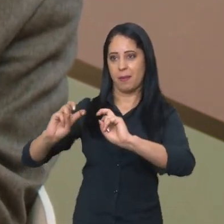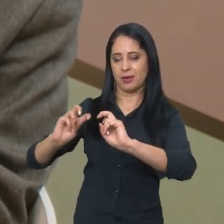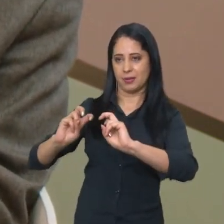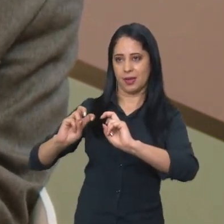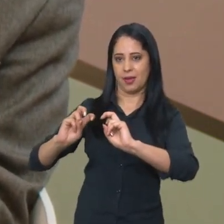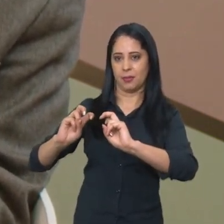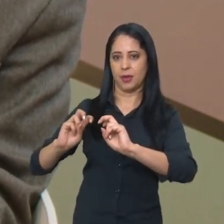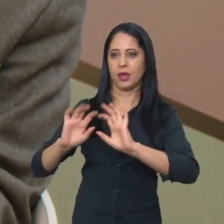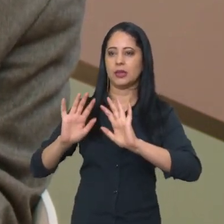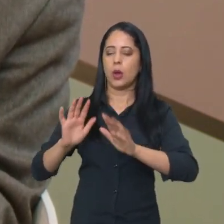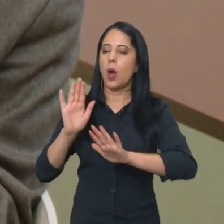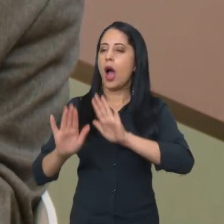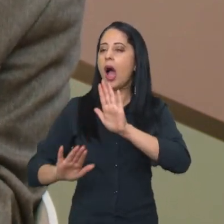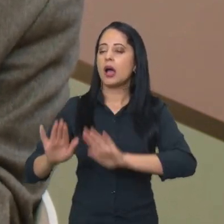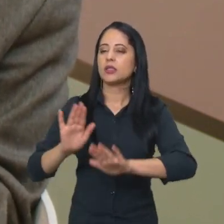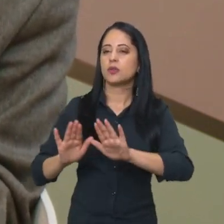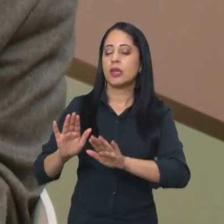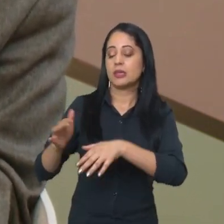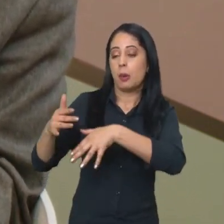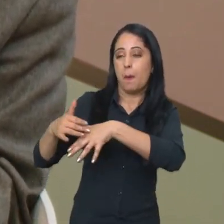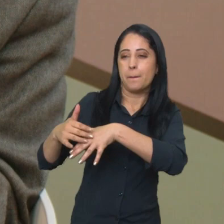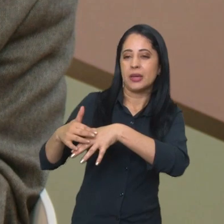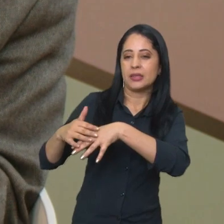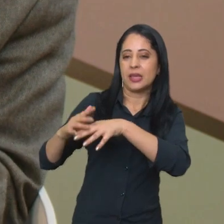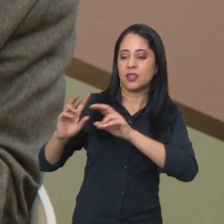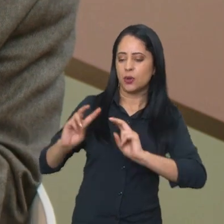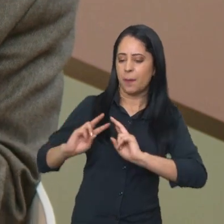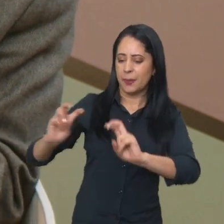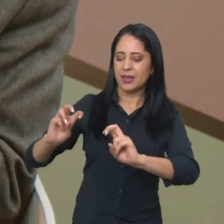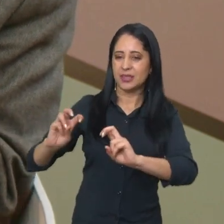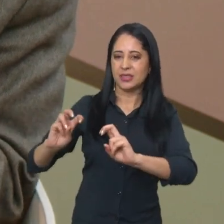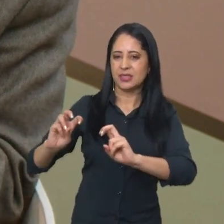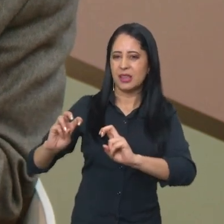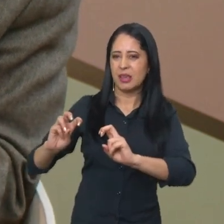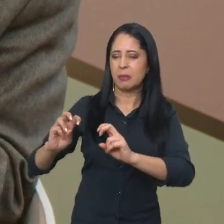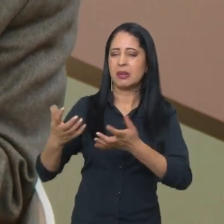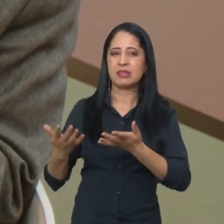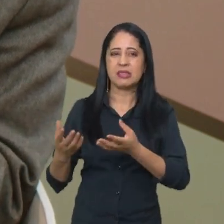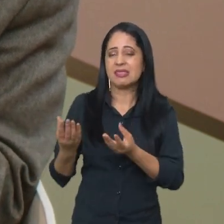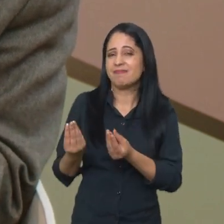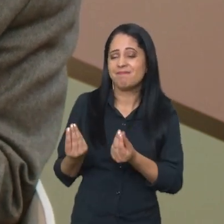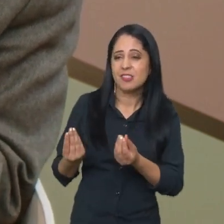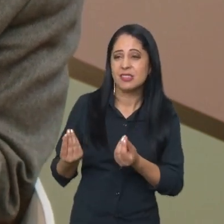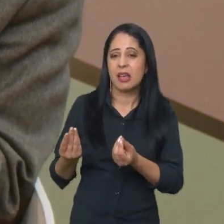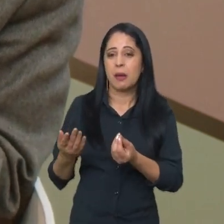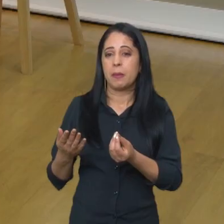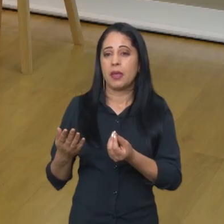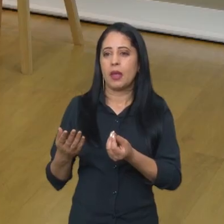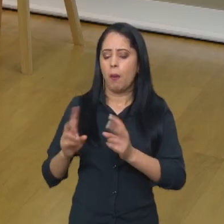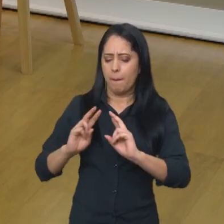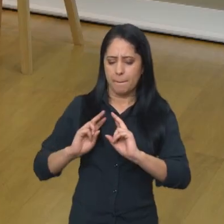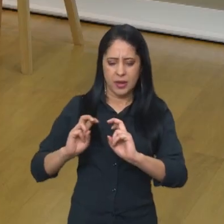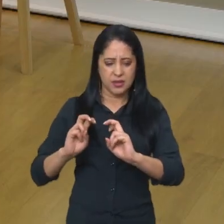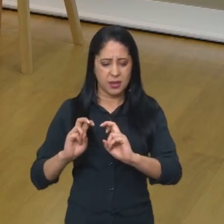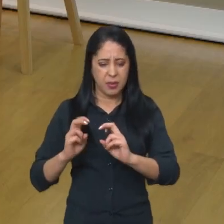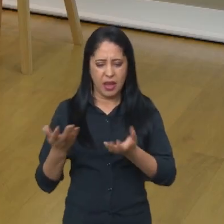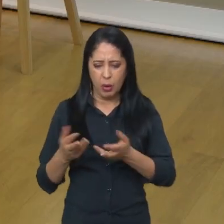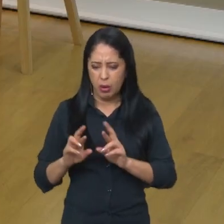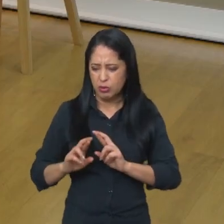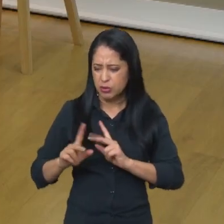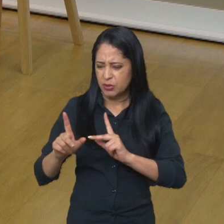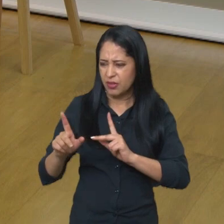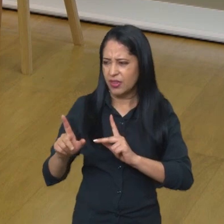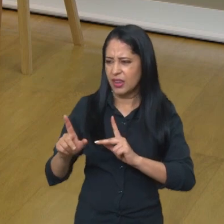o paciente percebe uma alteração que parecia sutil, parecia do dia a dia, mas ele vê que não é